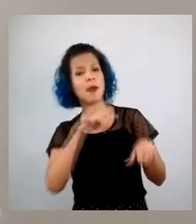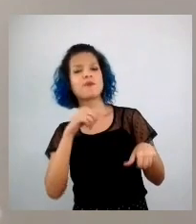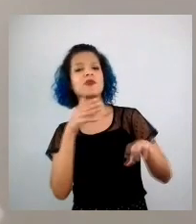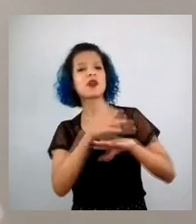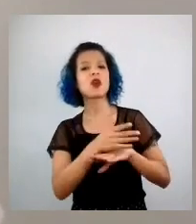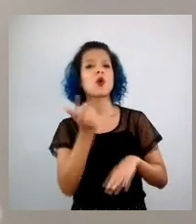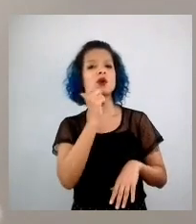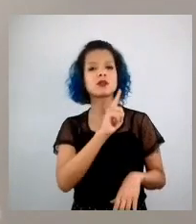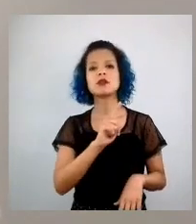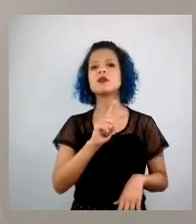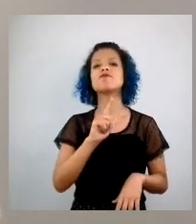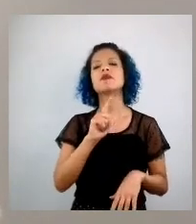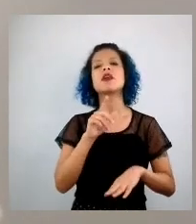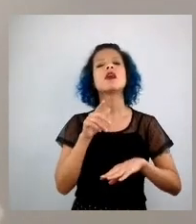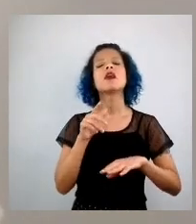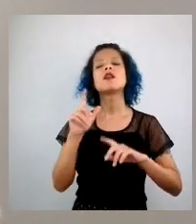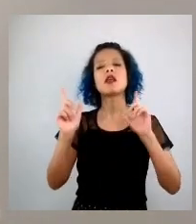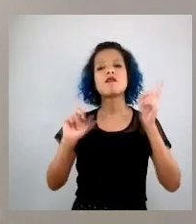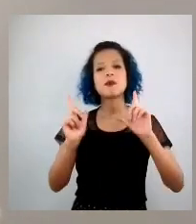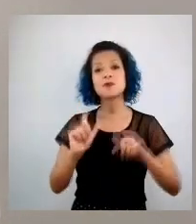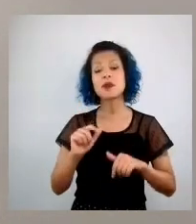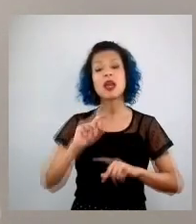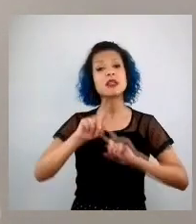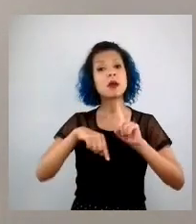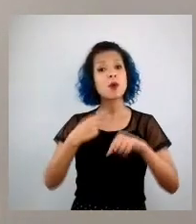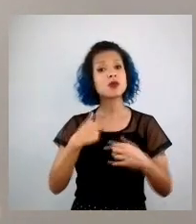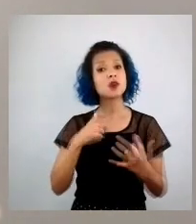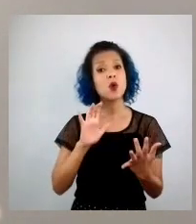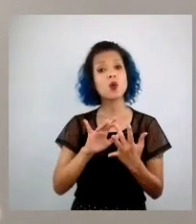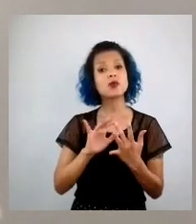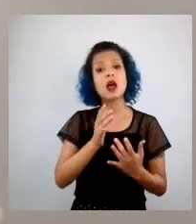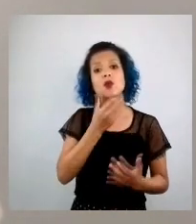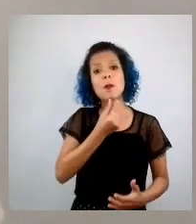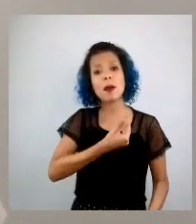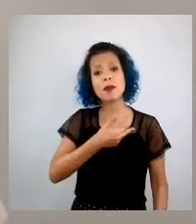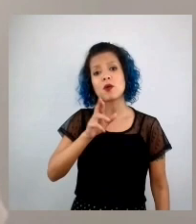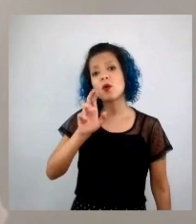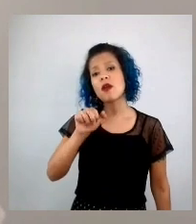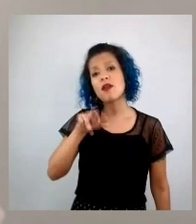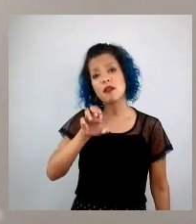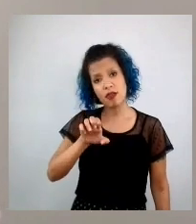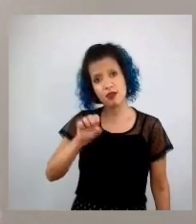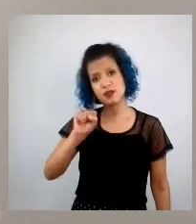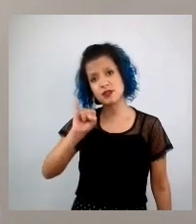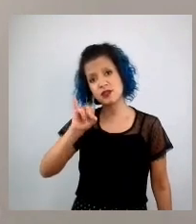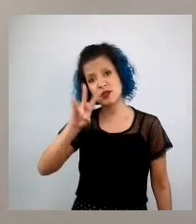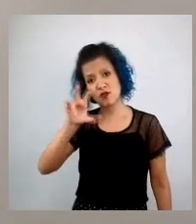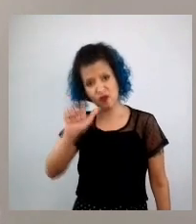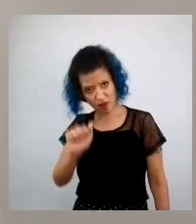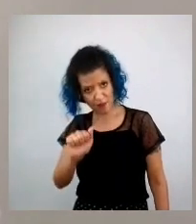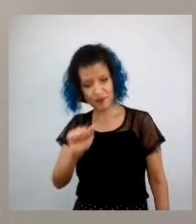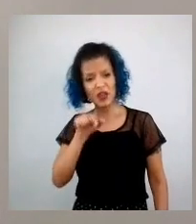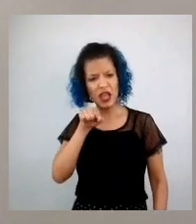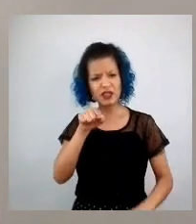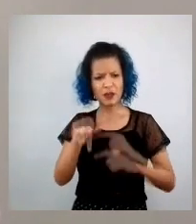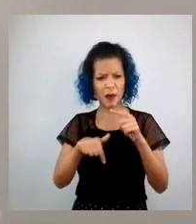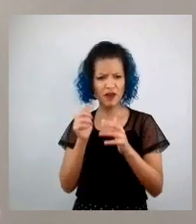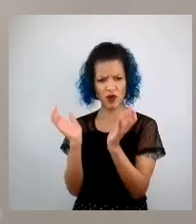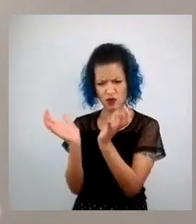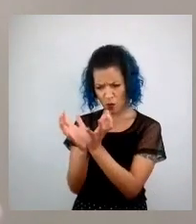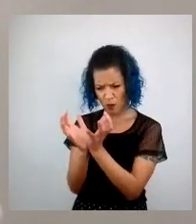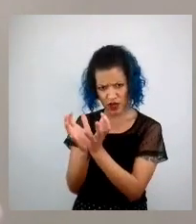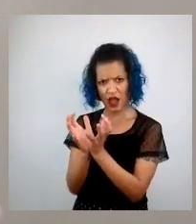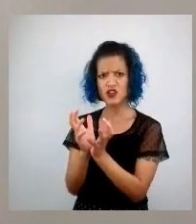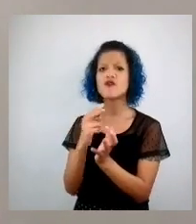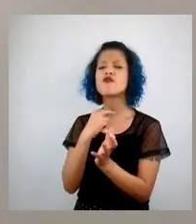é meu irmão, criador de um jornal chamado Voz das Comunidades, aqui no Rio de Janeiro. E aí fiz amizade com ele, o René já trabalhava